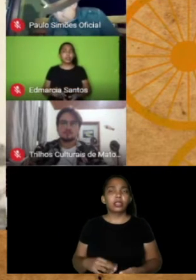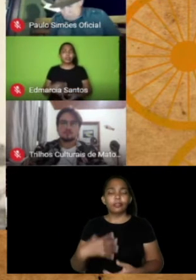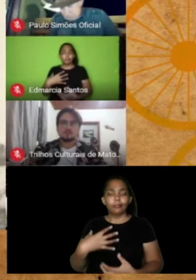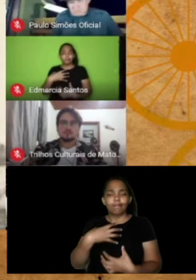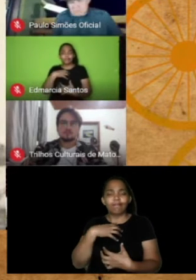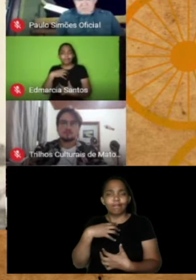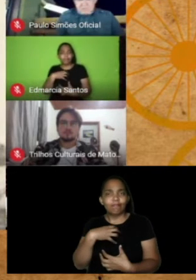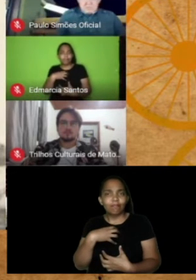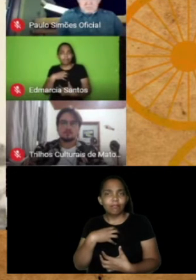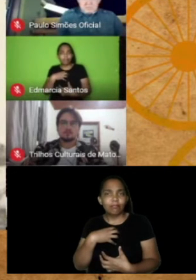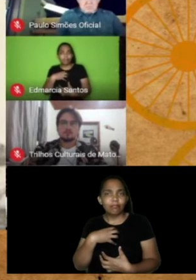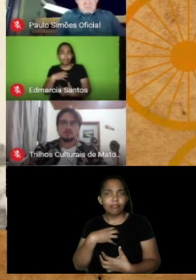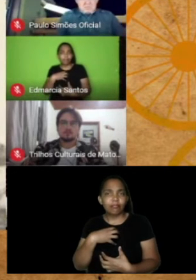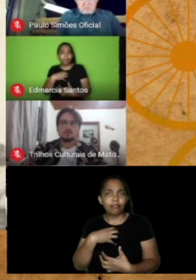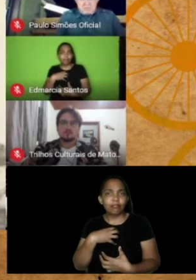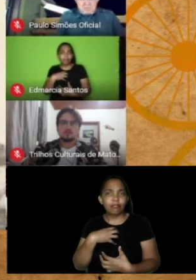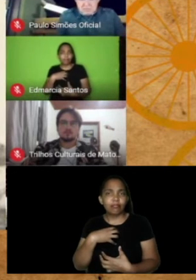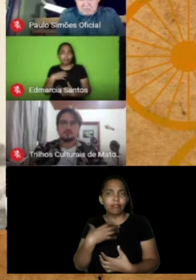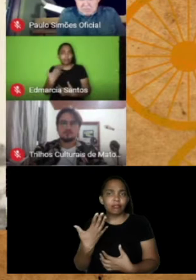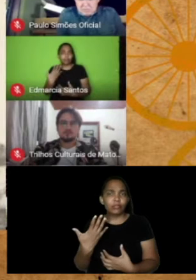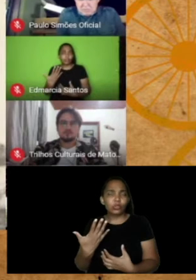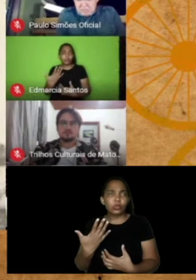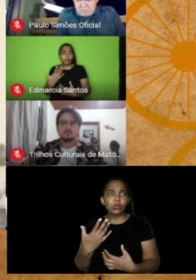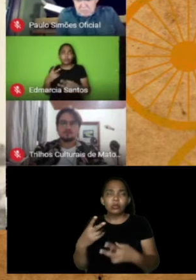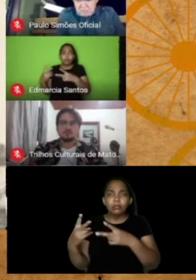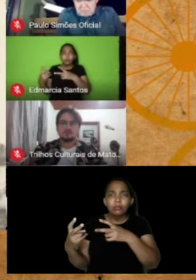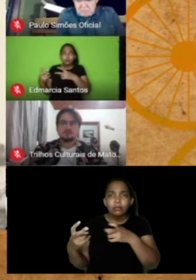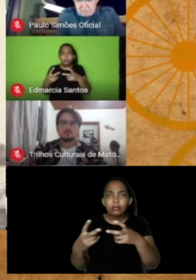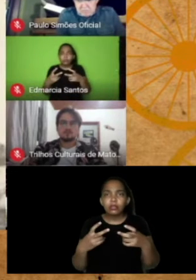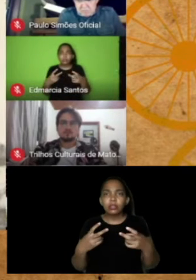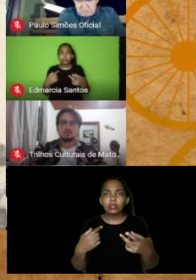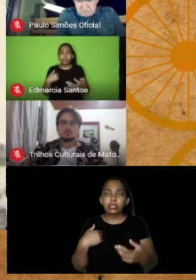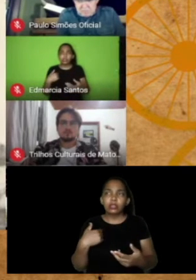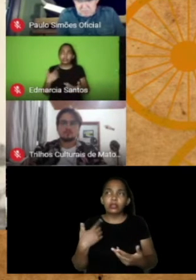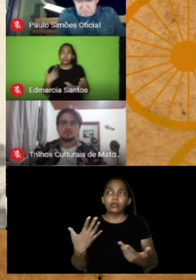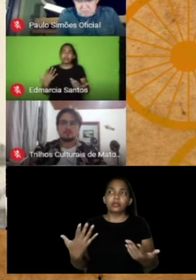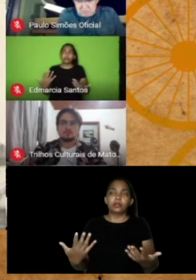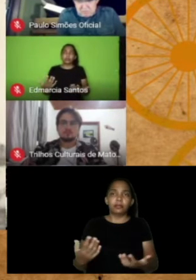isso dentro das atividades que